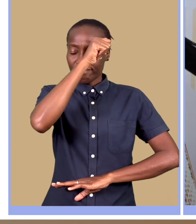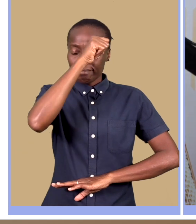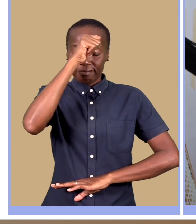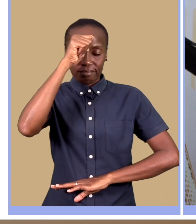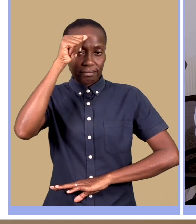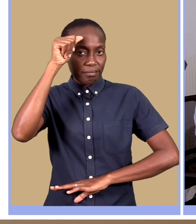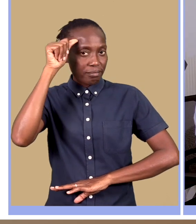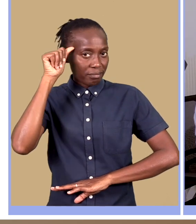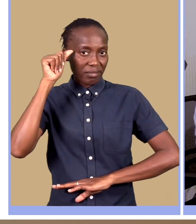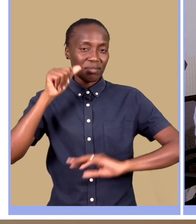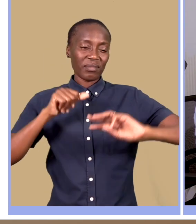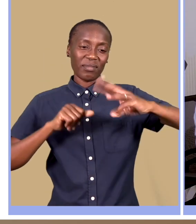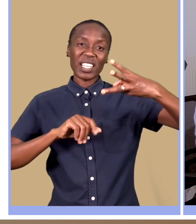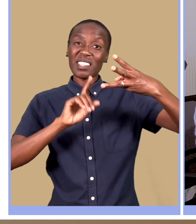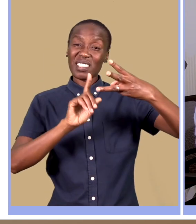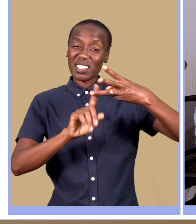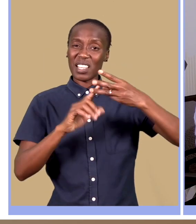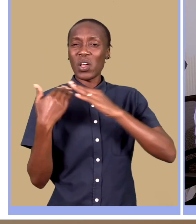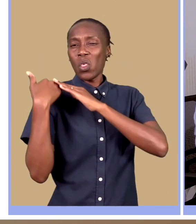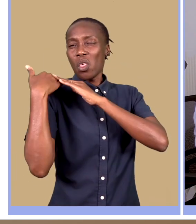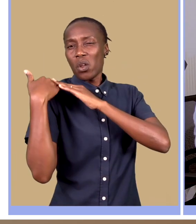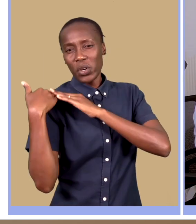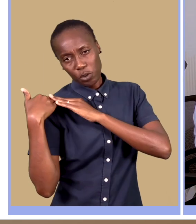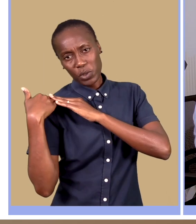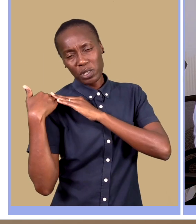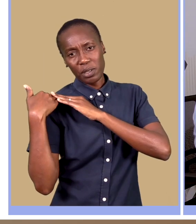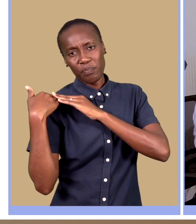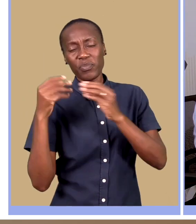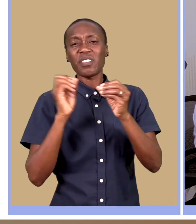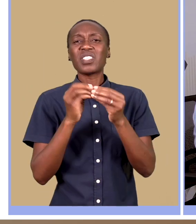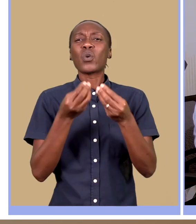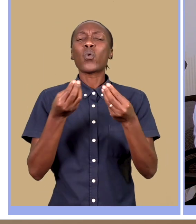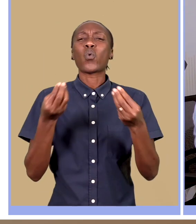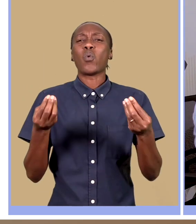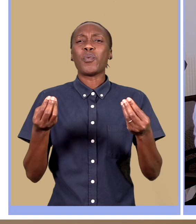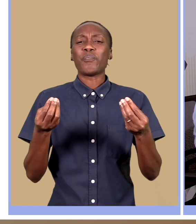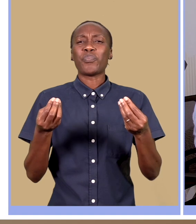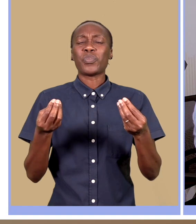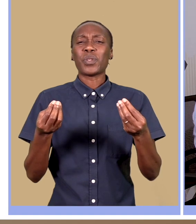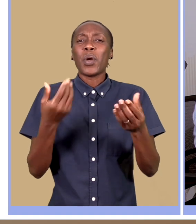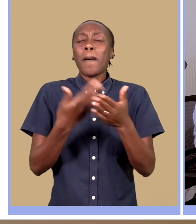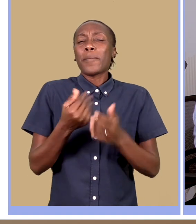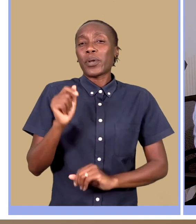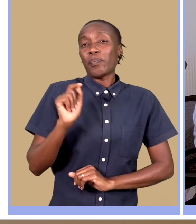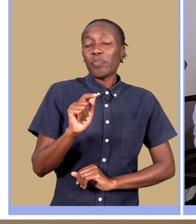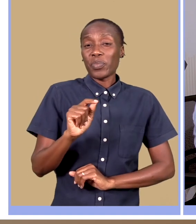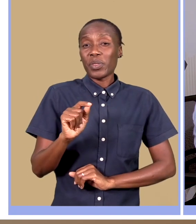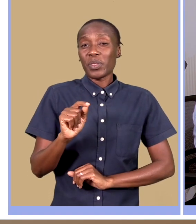dificuldades na terceira missão da academia, que seria a dita extensão. O que é a